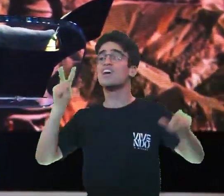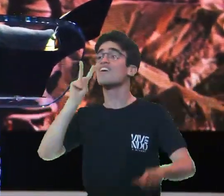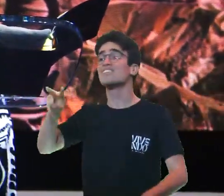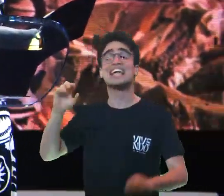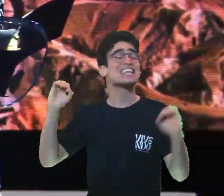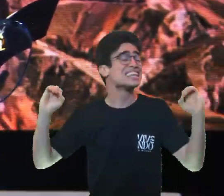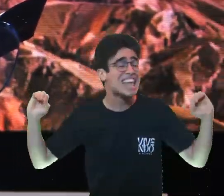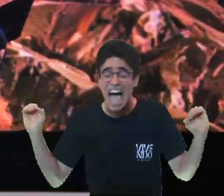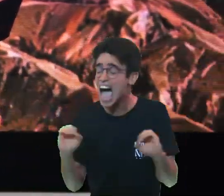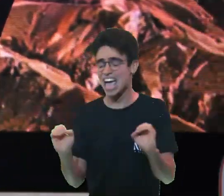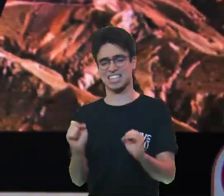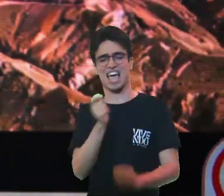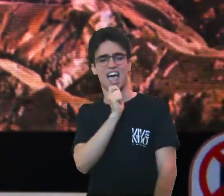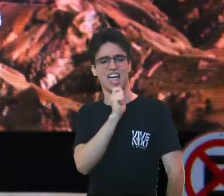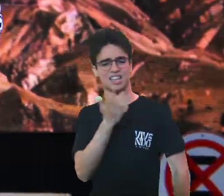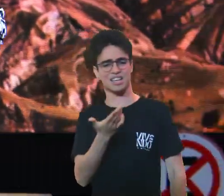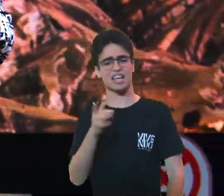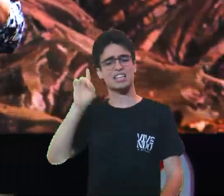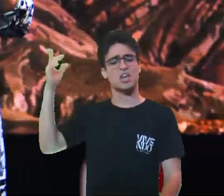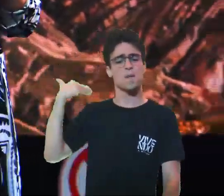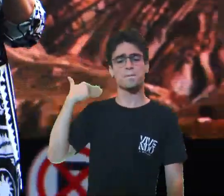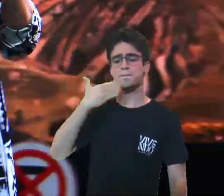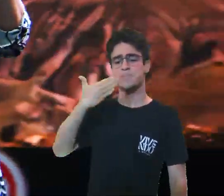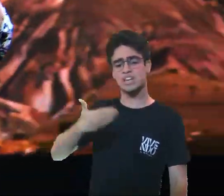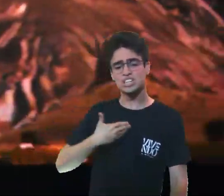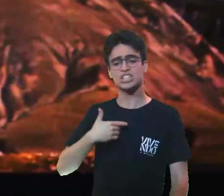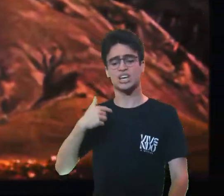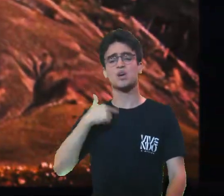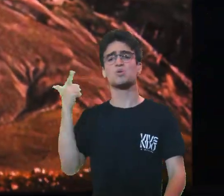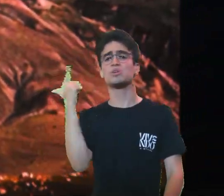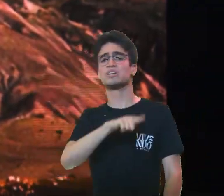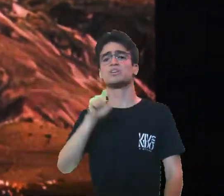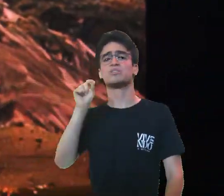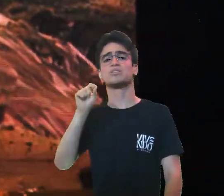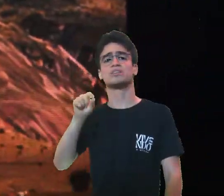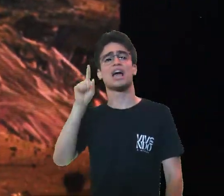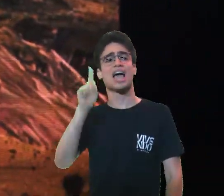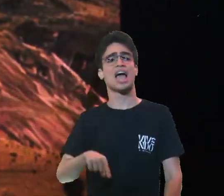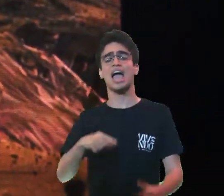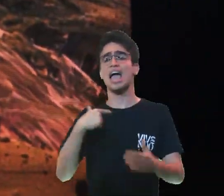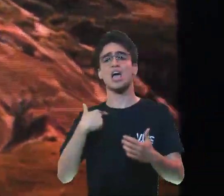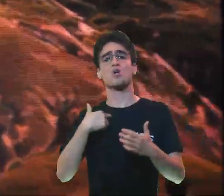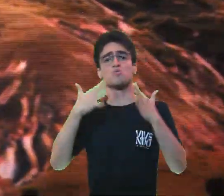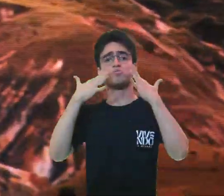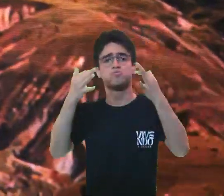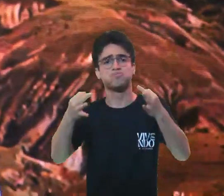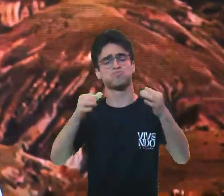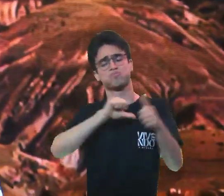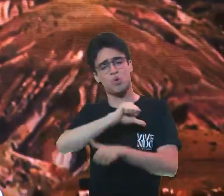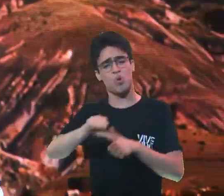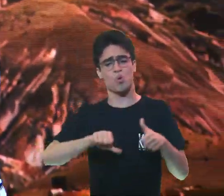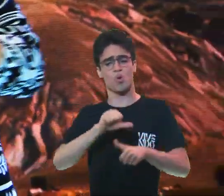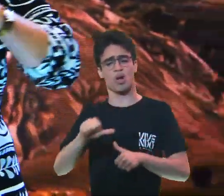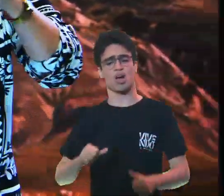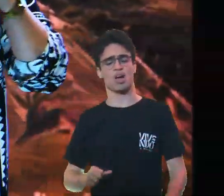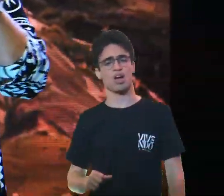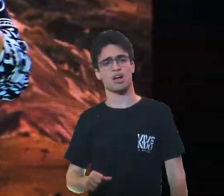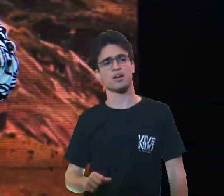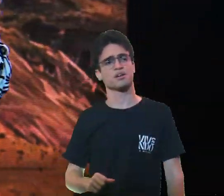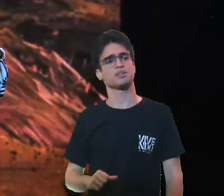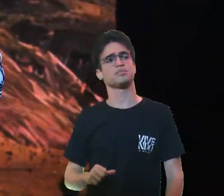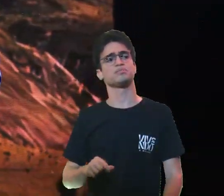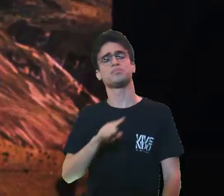Deus vai pedir para a gente mudar a nossa tenda, presta atenção. Deixando o sentimento de dó